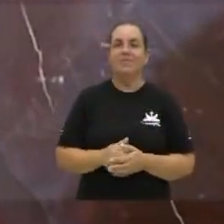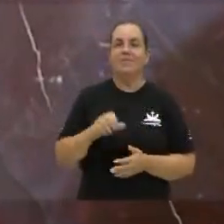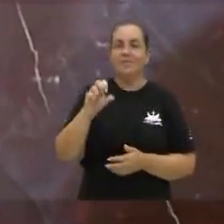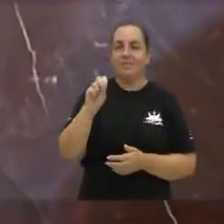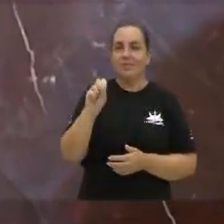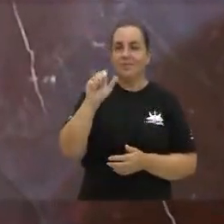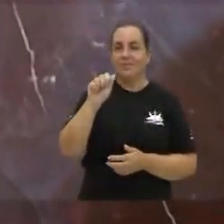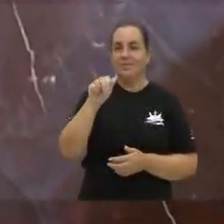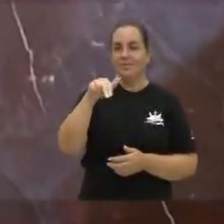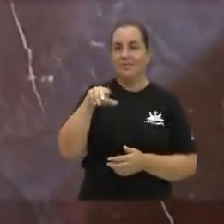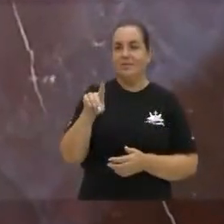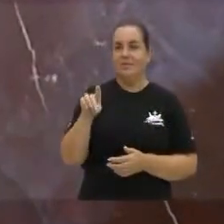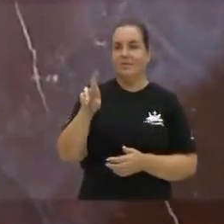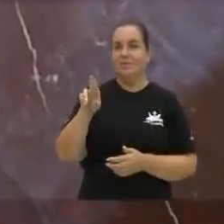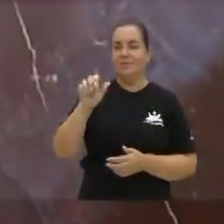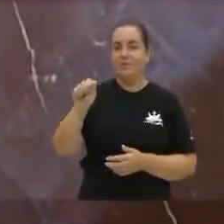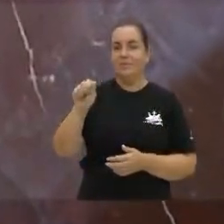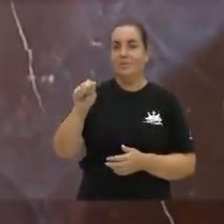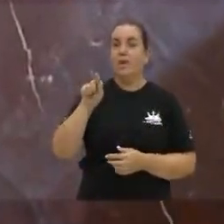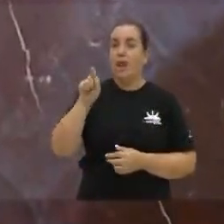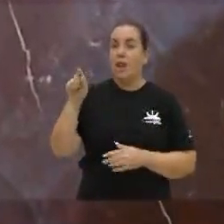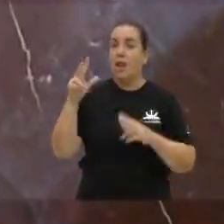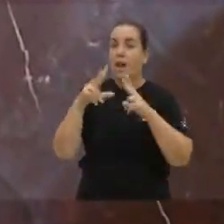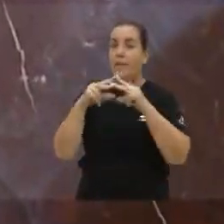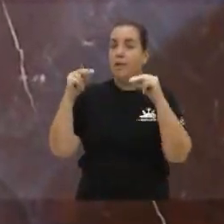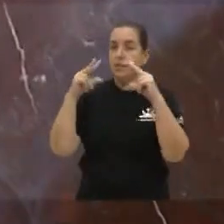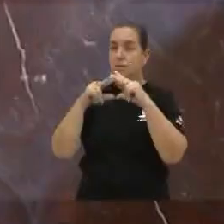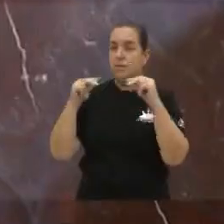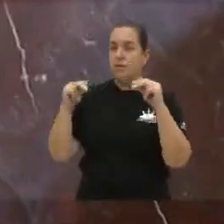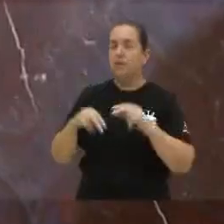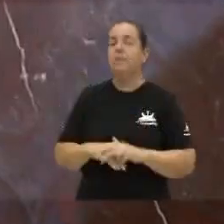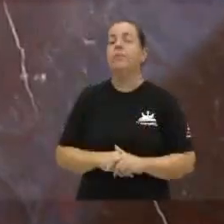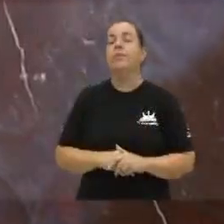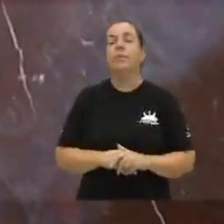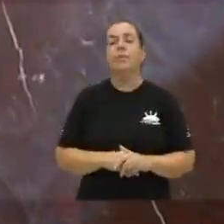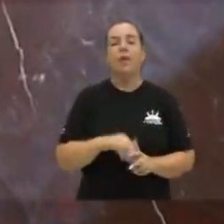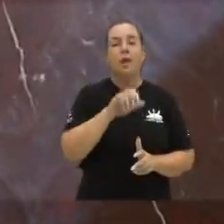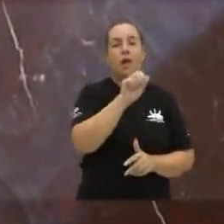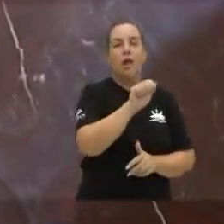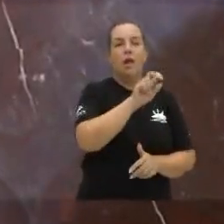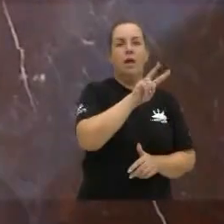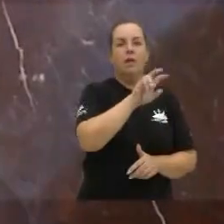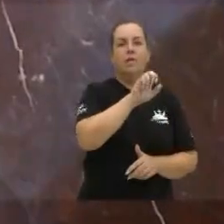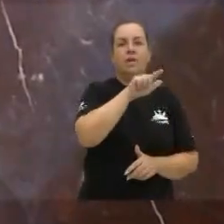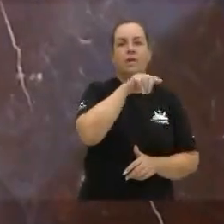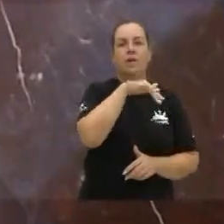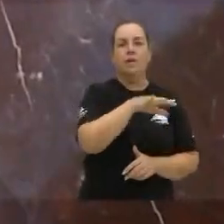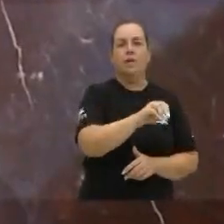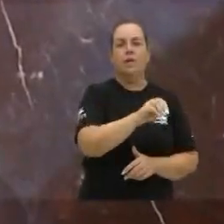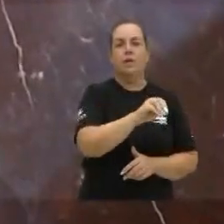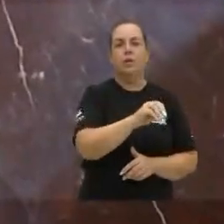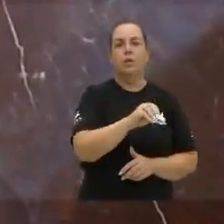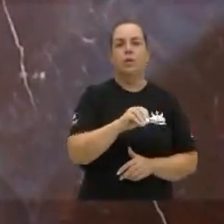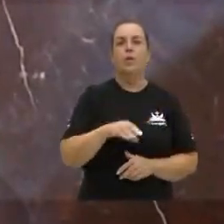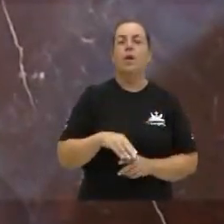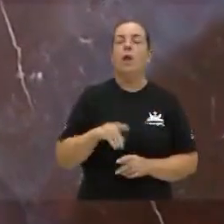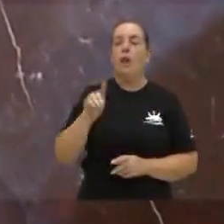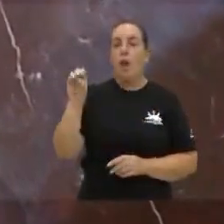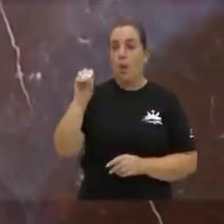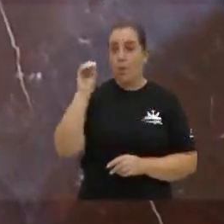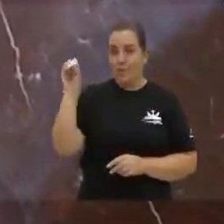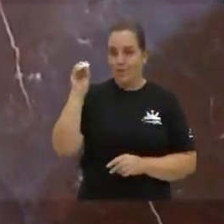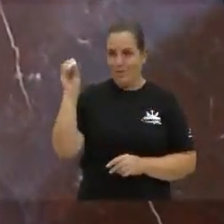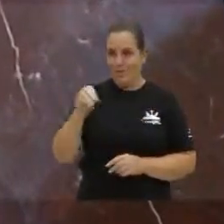Sandra Lopes da Silva, de Brasília, Distrito Federal. Avelino Fardo, Bento Gonçalves, Rio Grande do